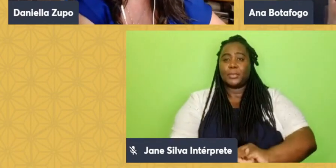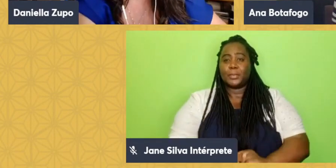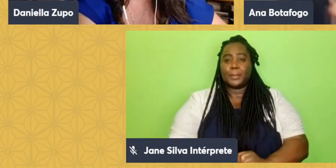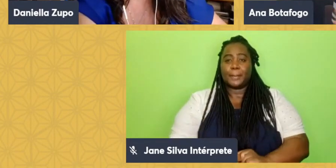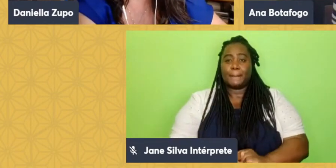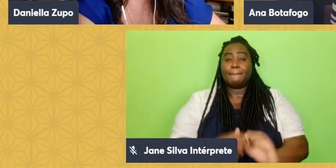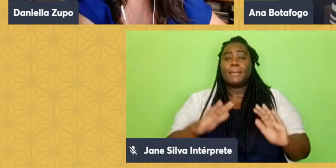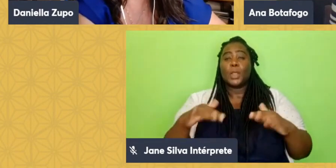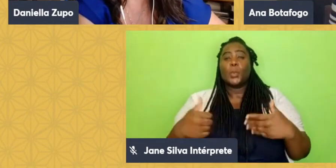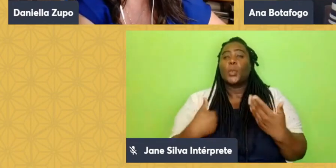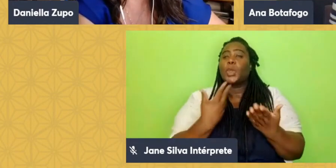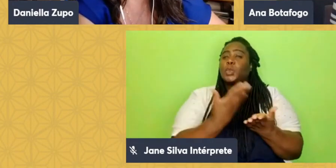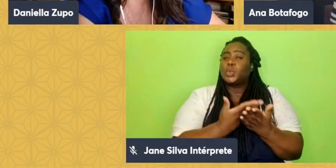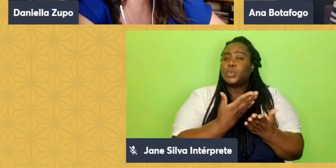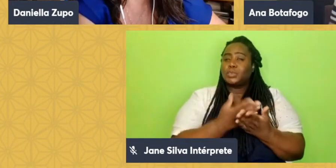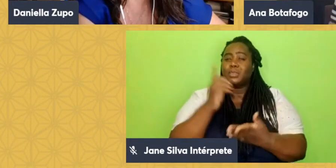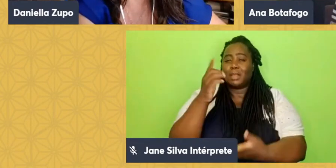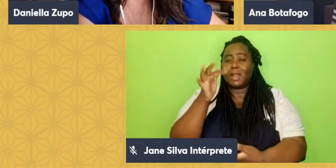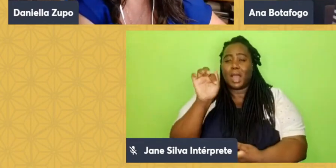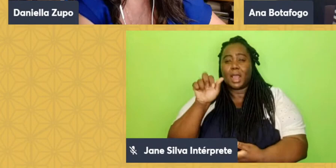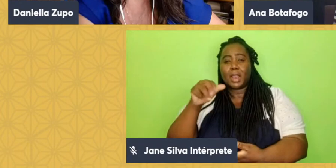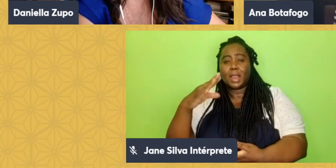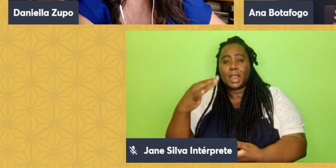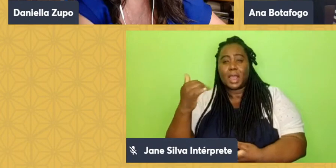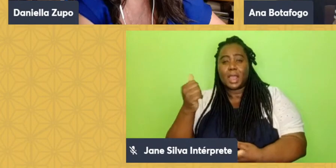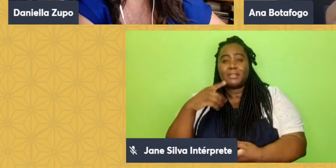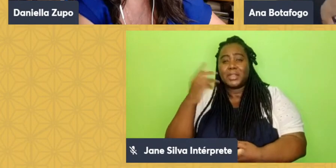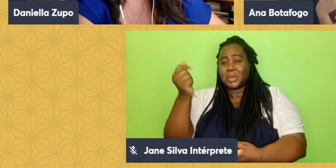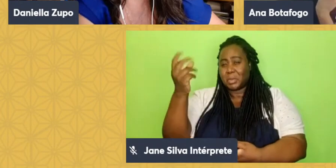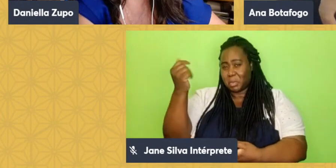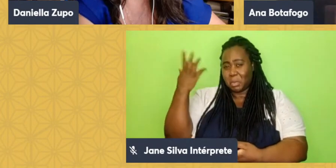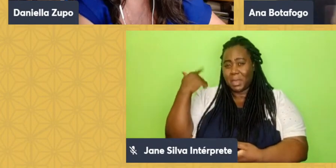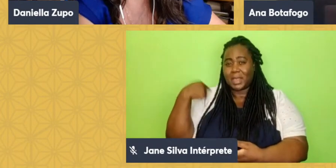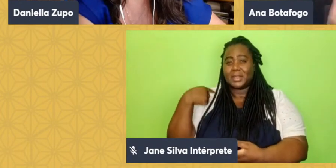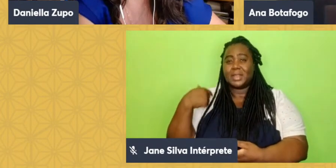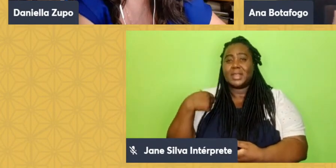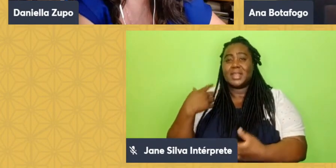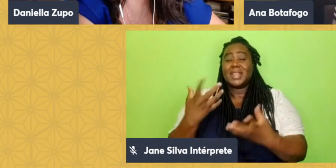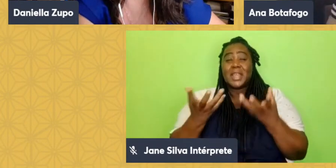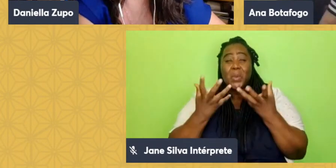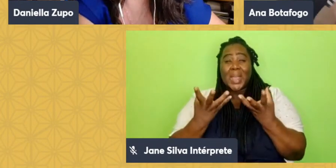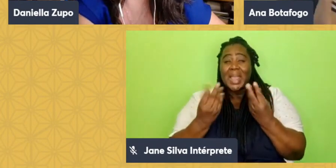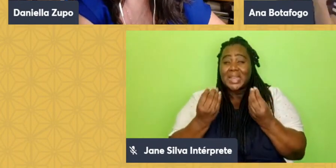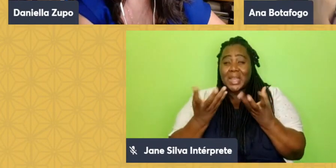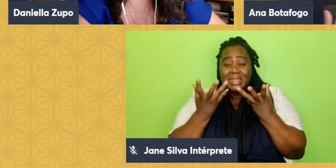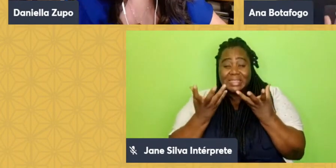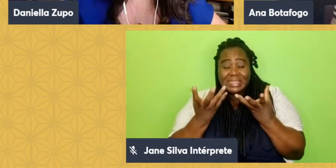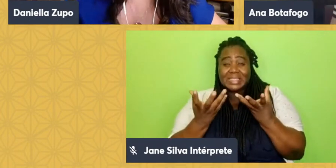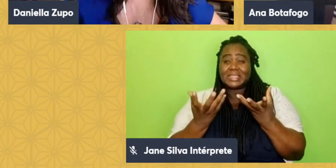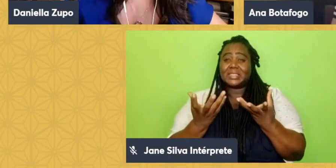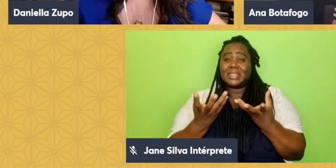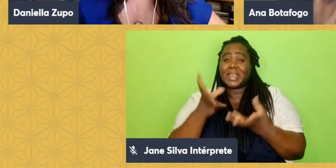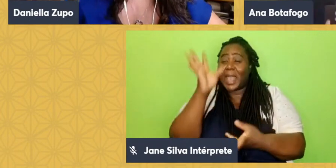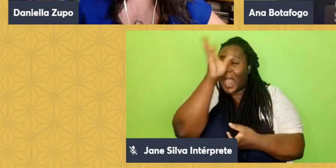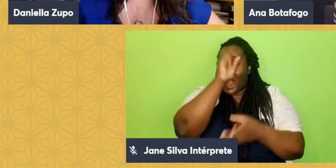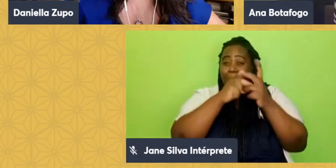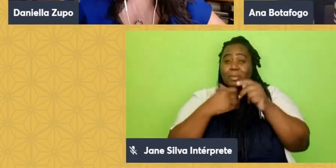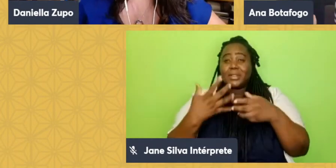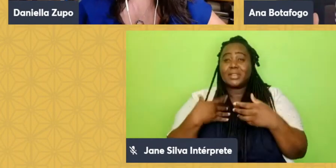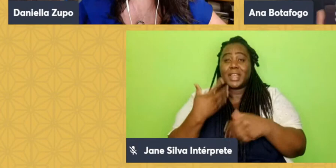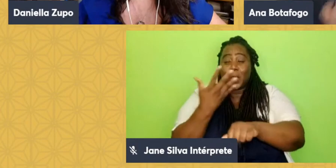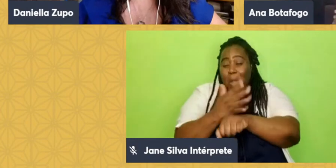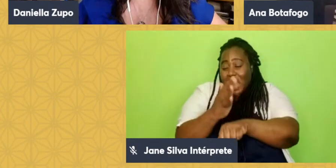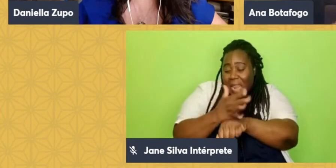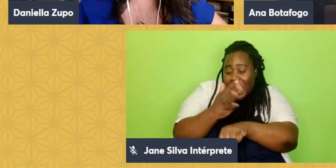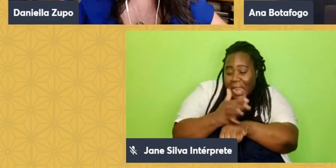quando eu estudava na França uma época eu fui eu queria tanto minha prima orar eu fazia tantas